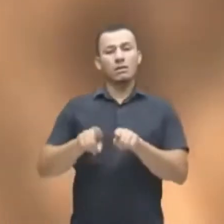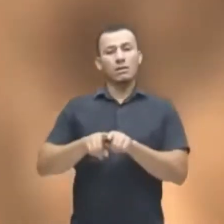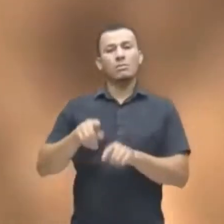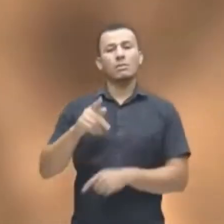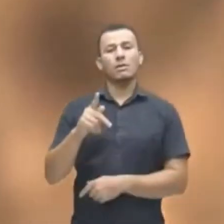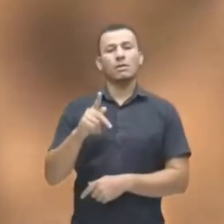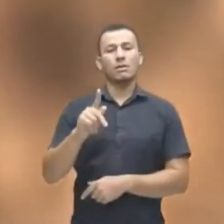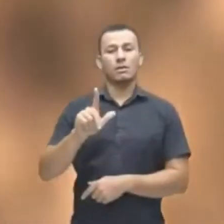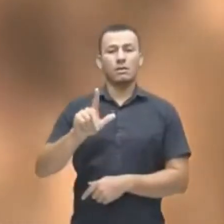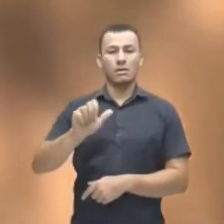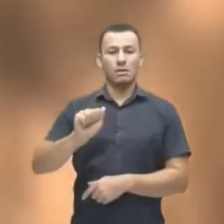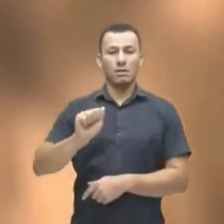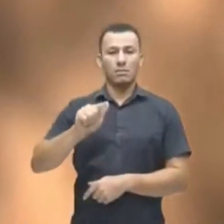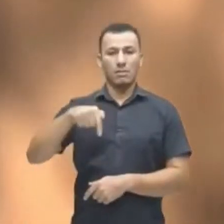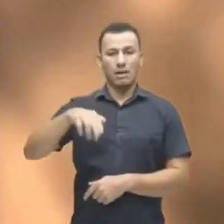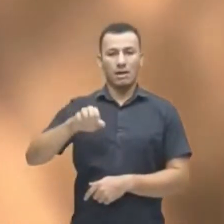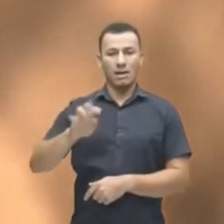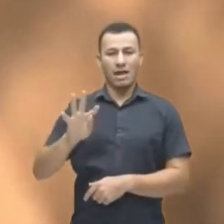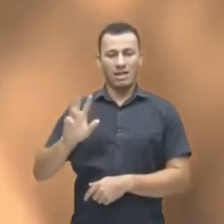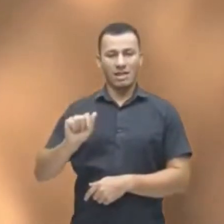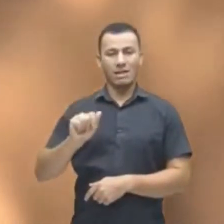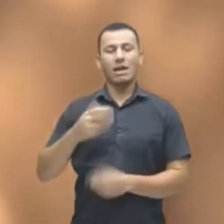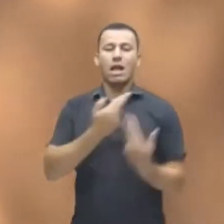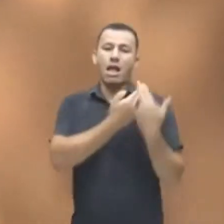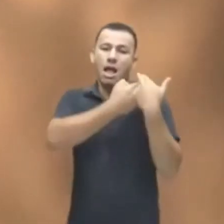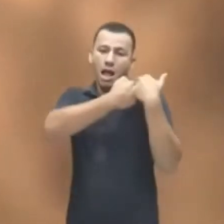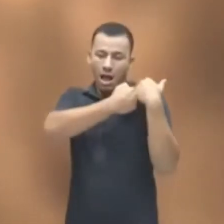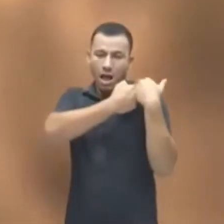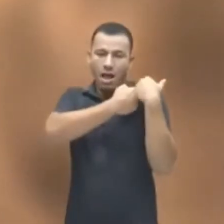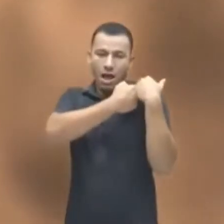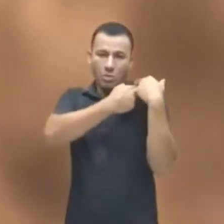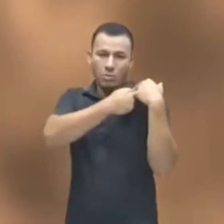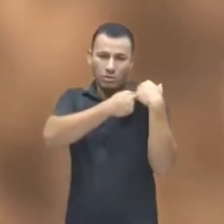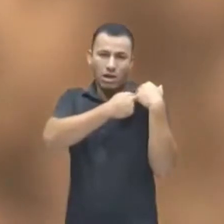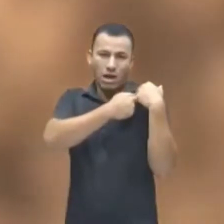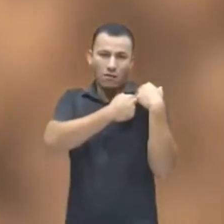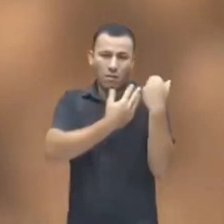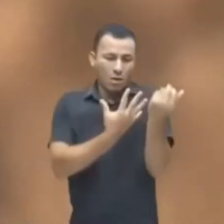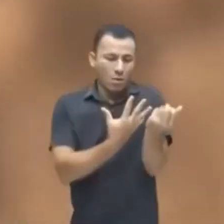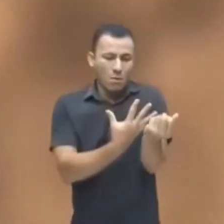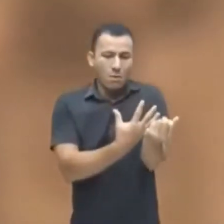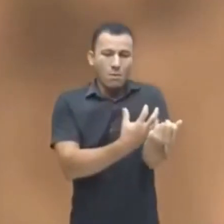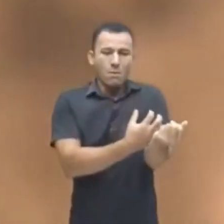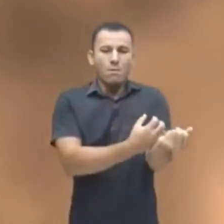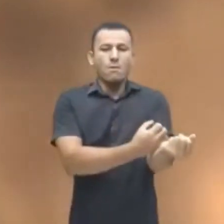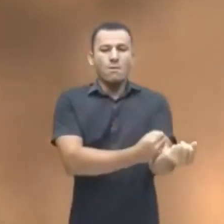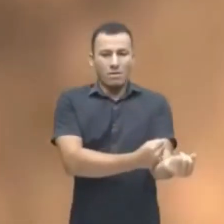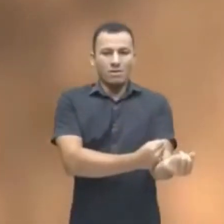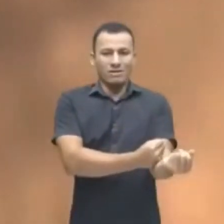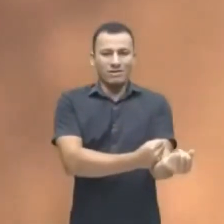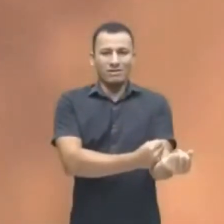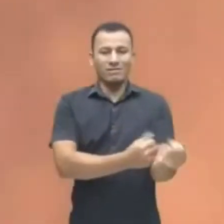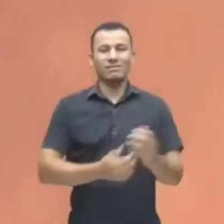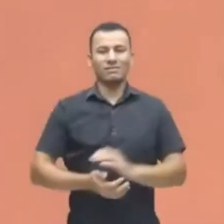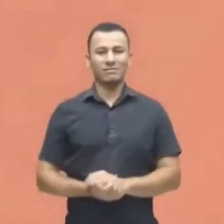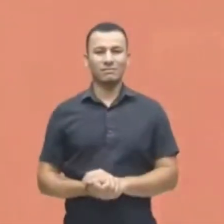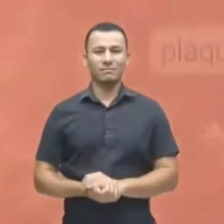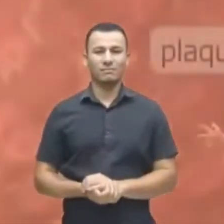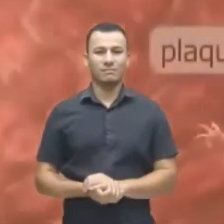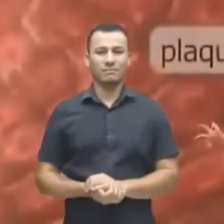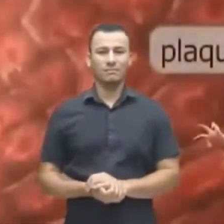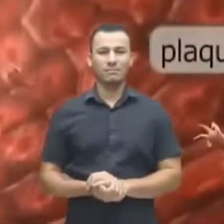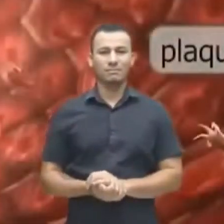são responsáveis de formar fibrina logo em seguida, para poder fazer a coagulação do nosso sangue. Olha